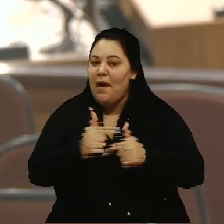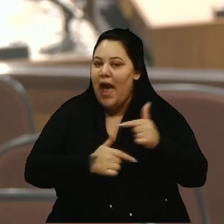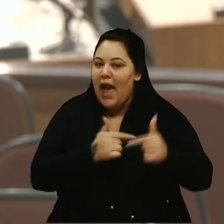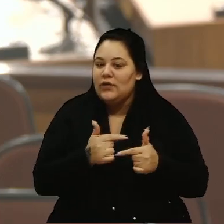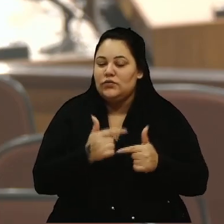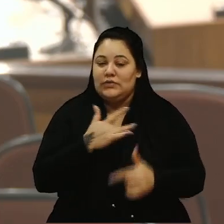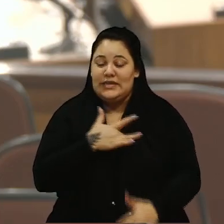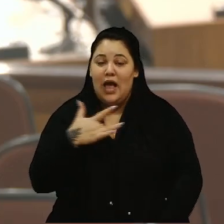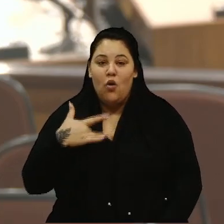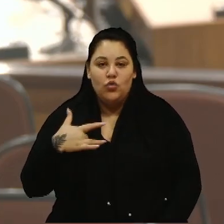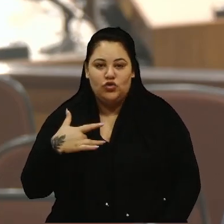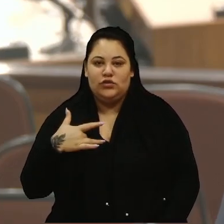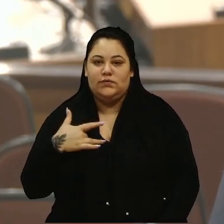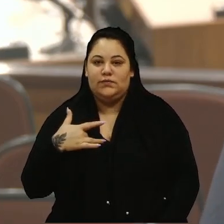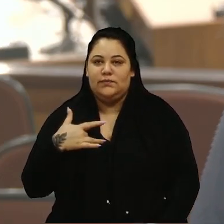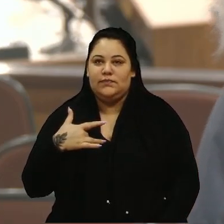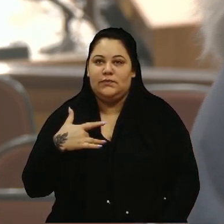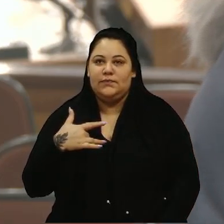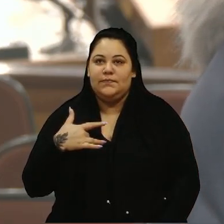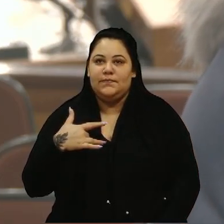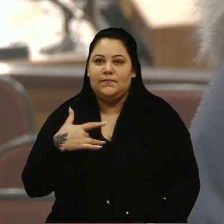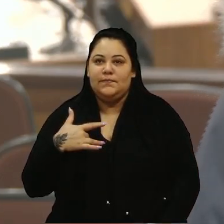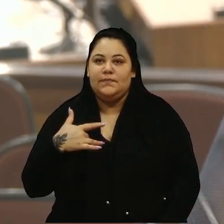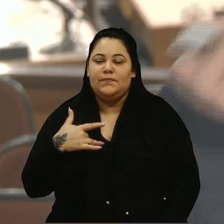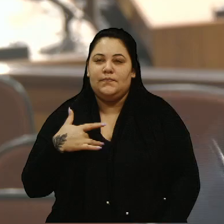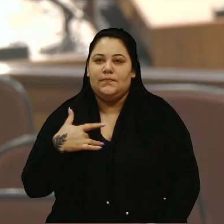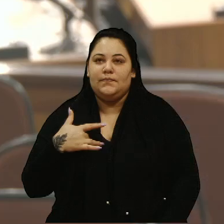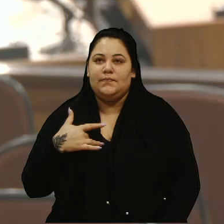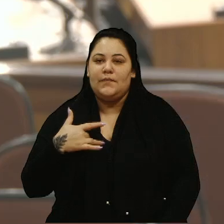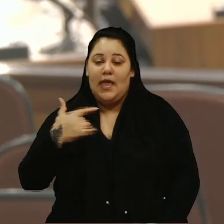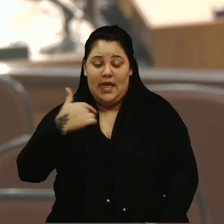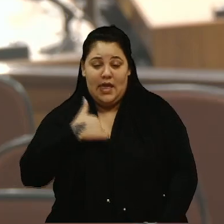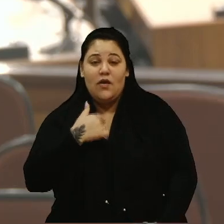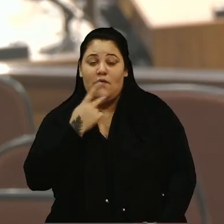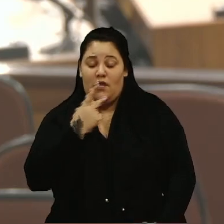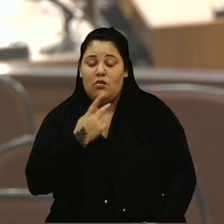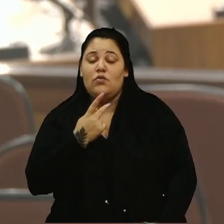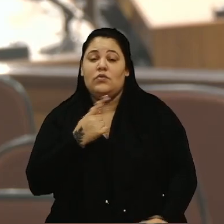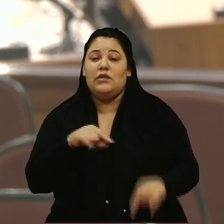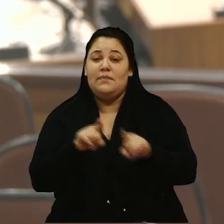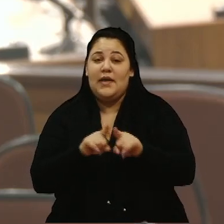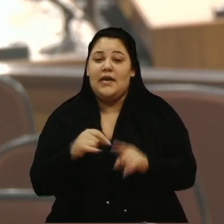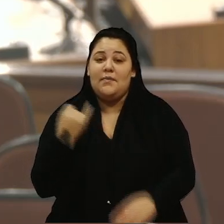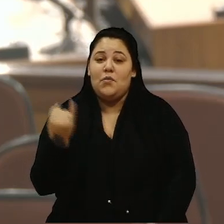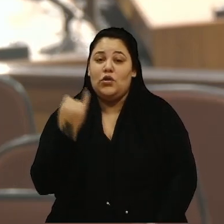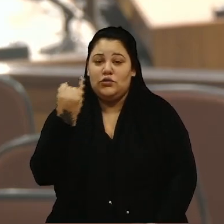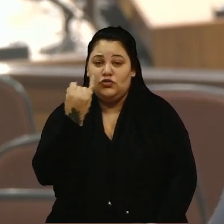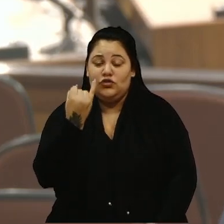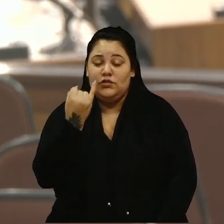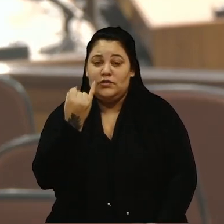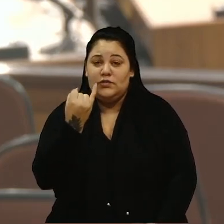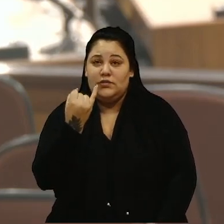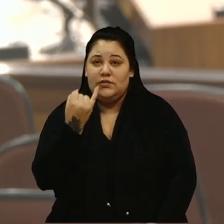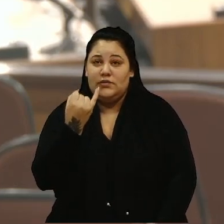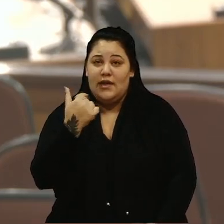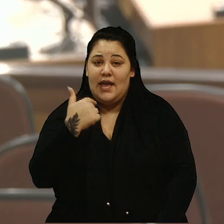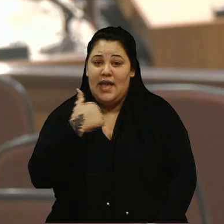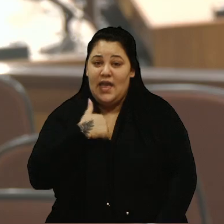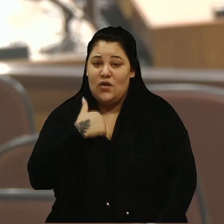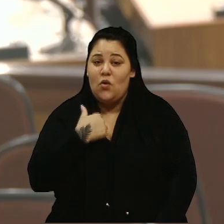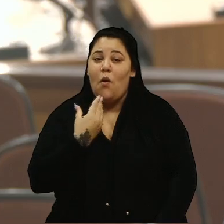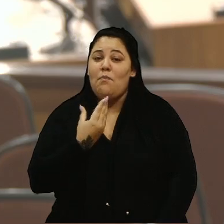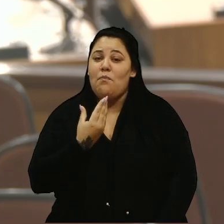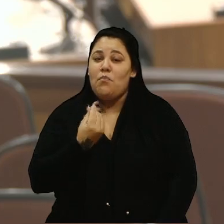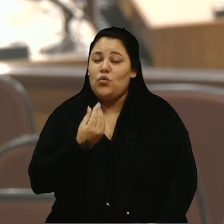da saúde, né? E eu até, uma das coisas importantes que eu estou há muito tempo na